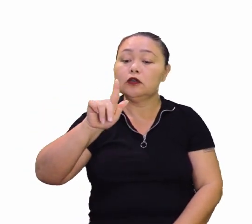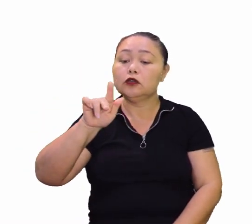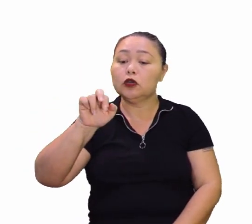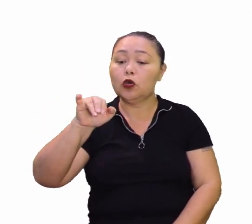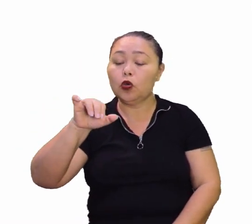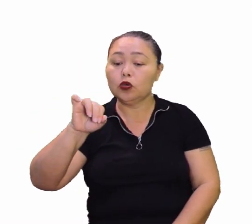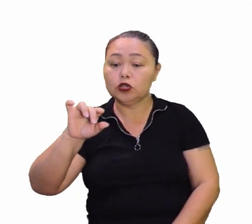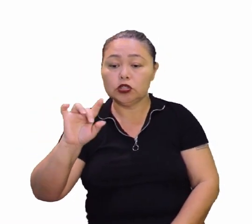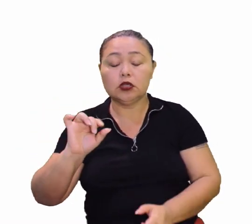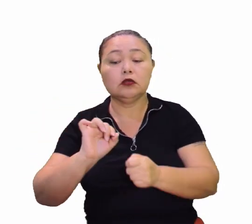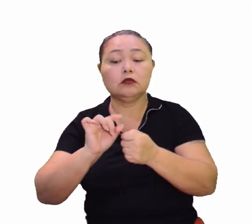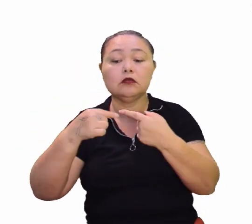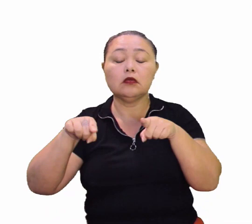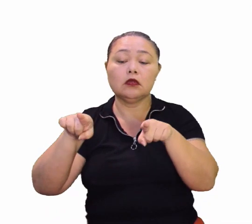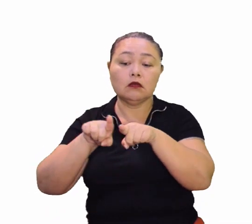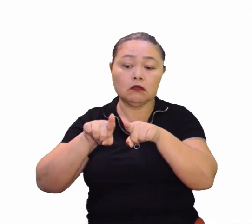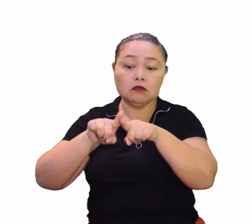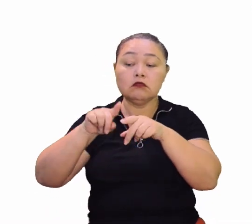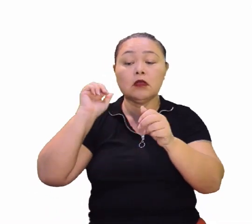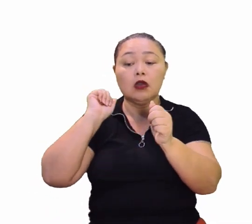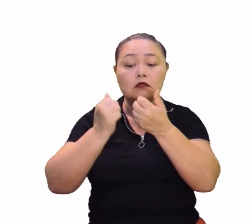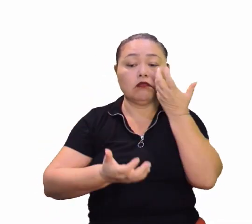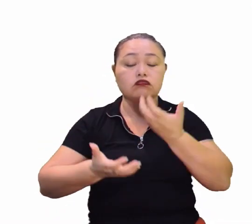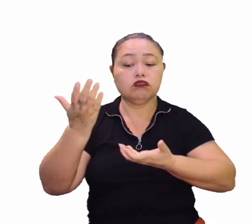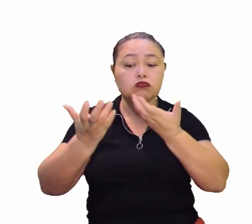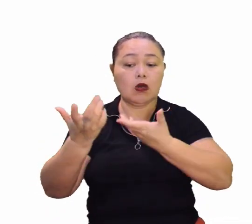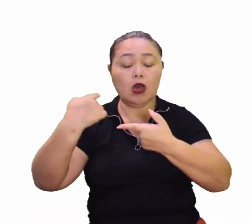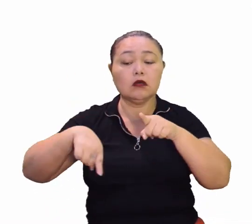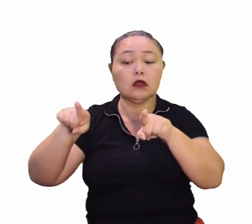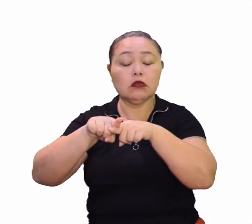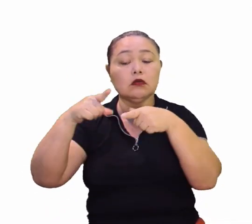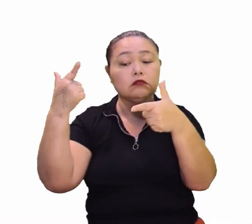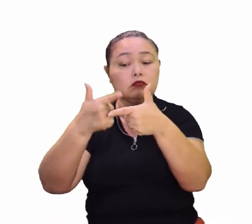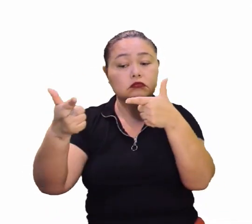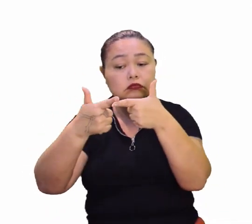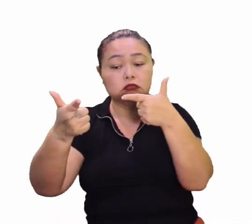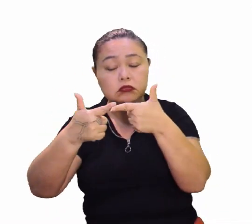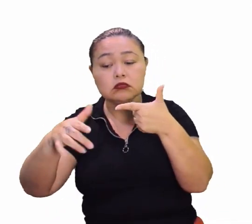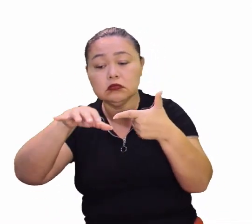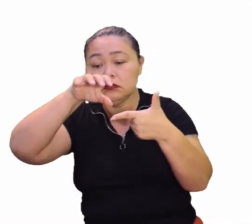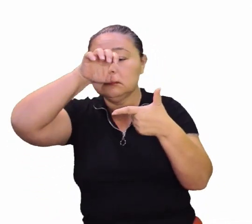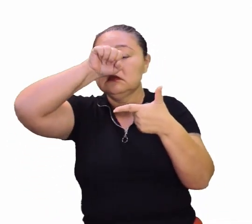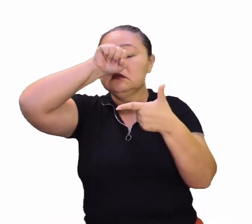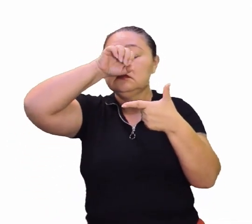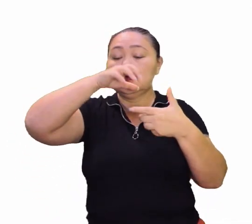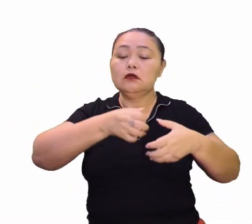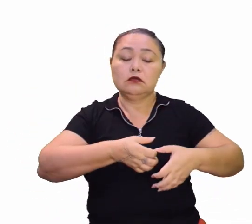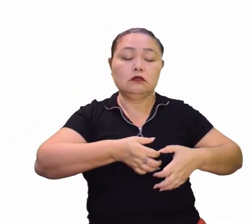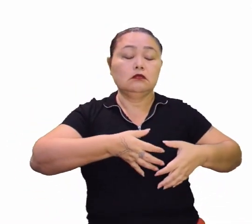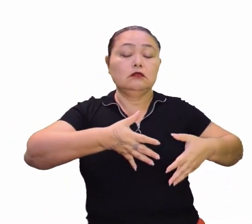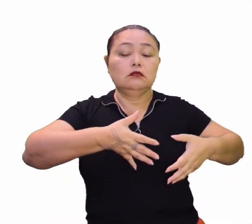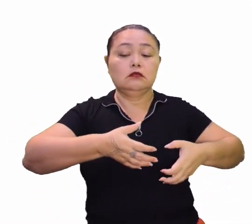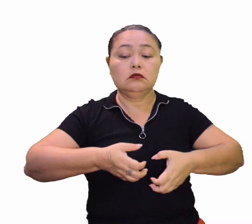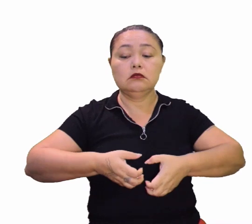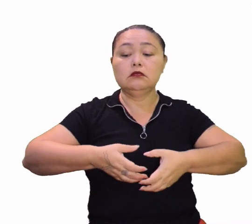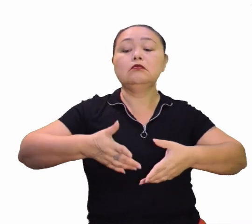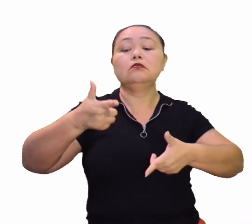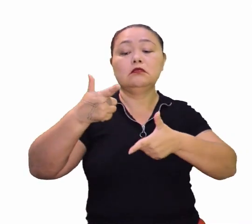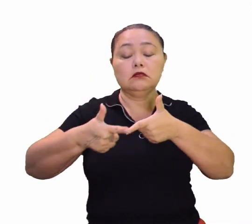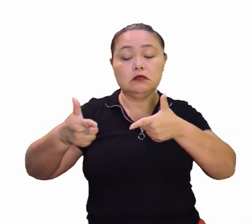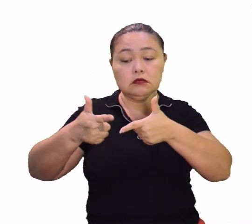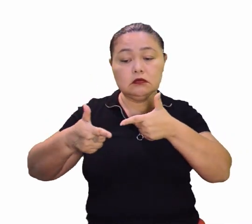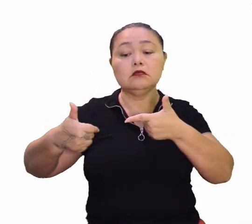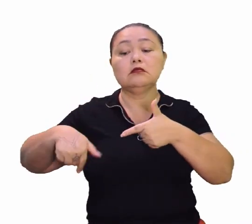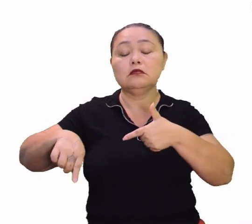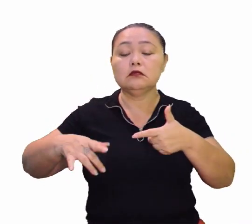indústria, queimadas, pode gerar até problemas respiratórios e bronquites. Então, numa situação dessa que a gente vê,